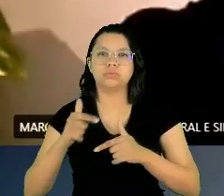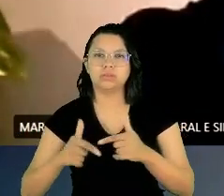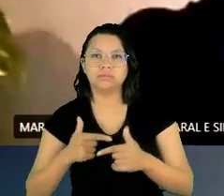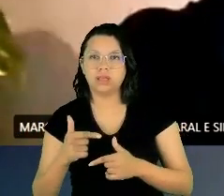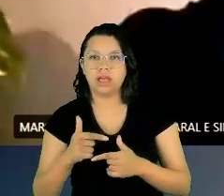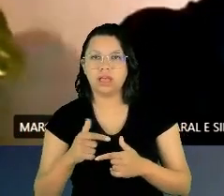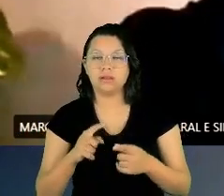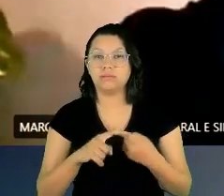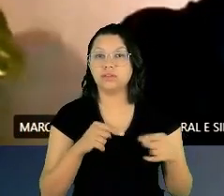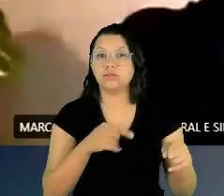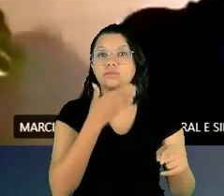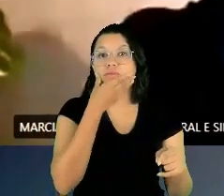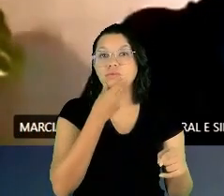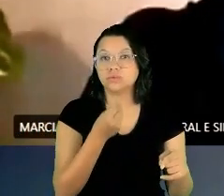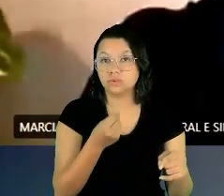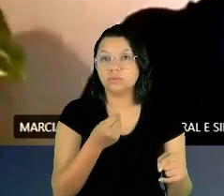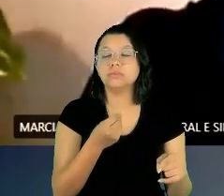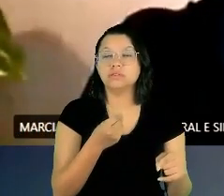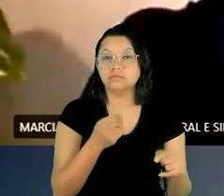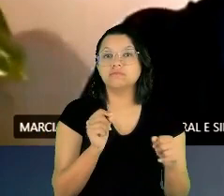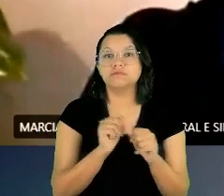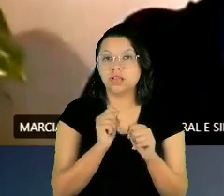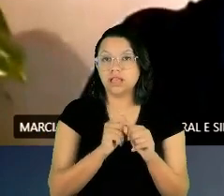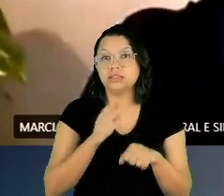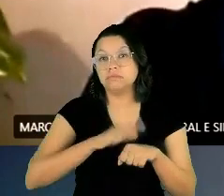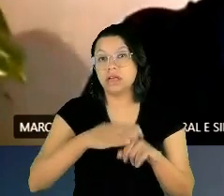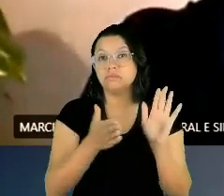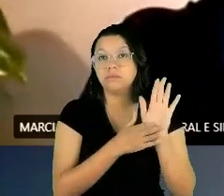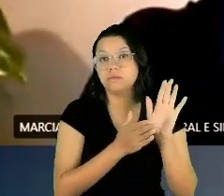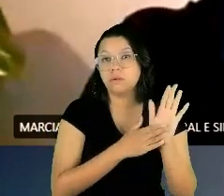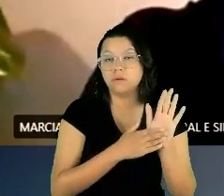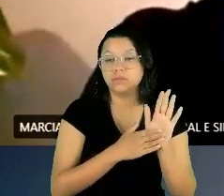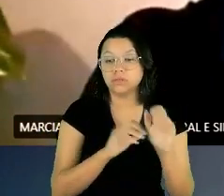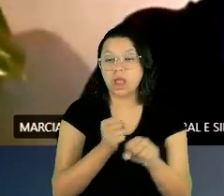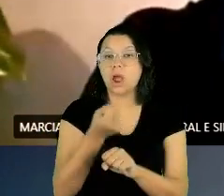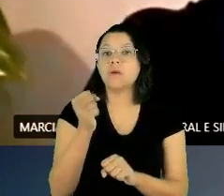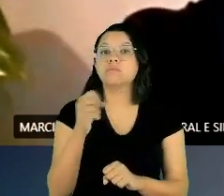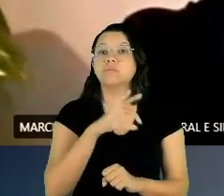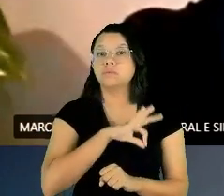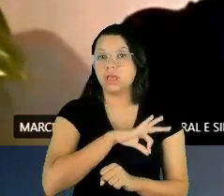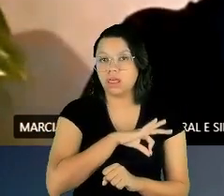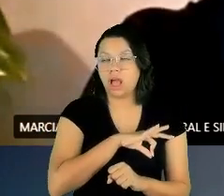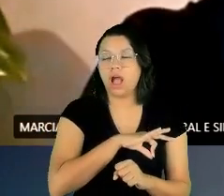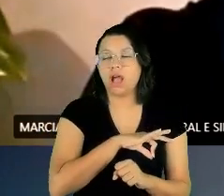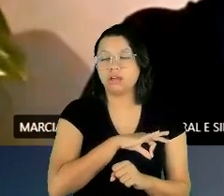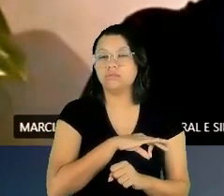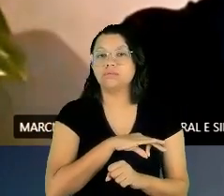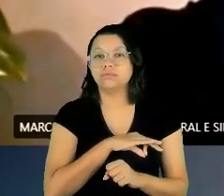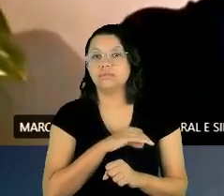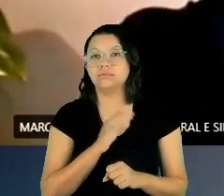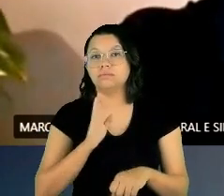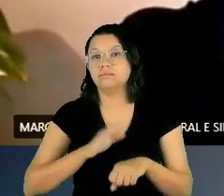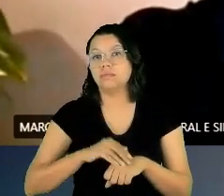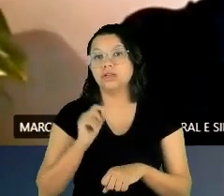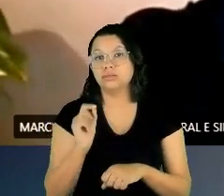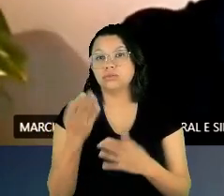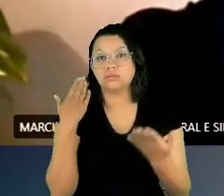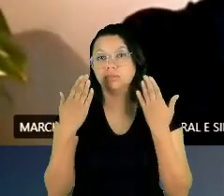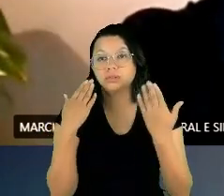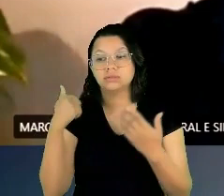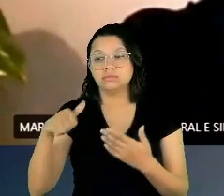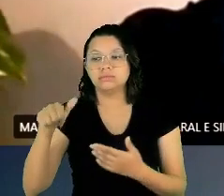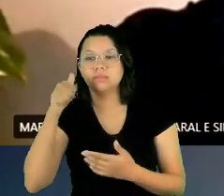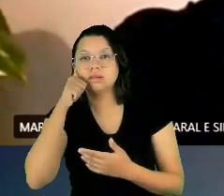do que os homens. Os homens tendem a fazer esse tipo de proposta, né, de aumento de salário com maior frequência do que